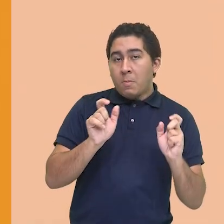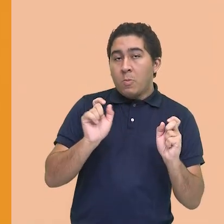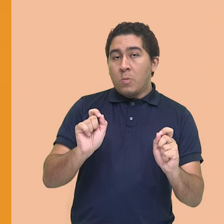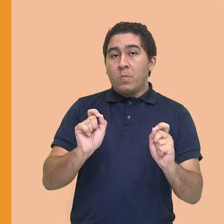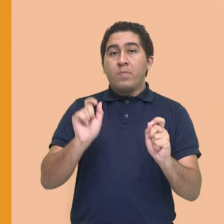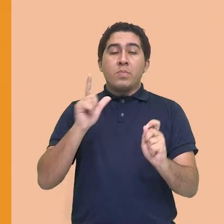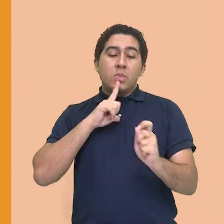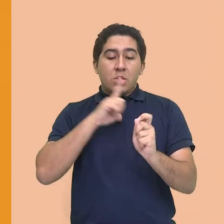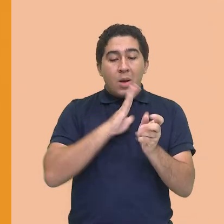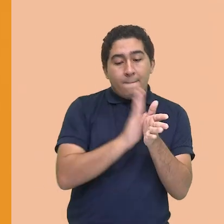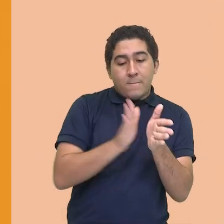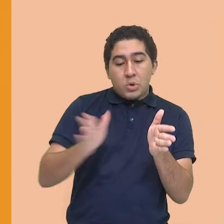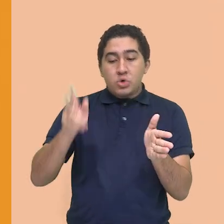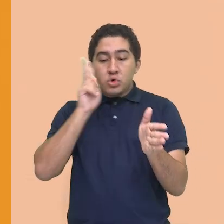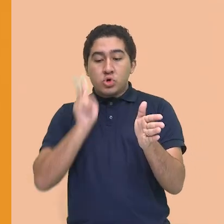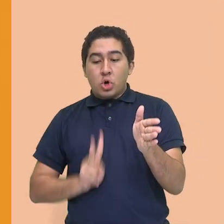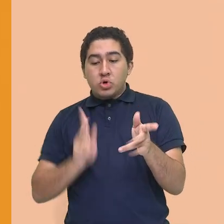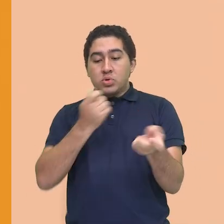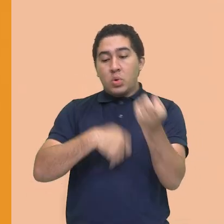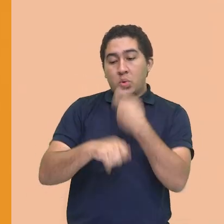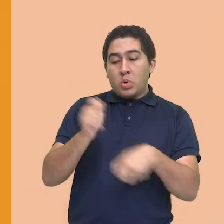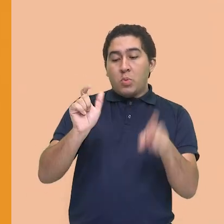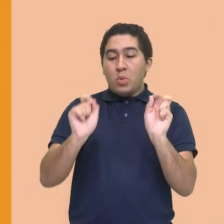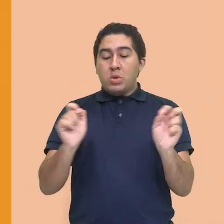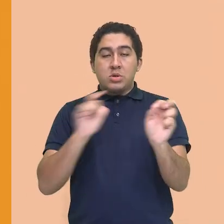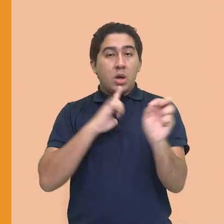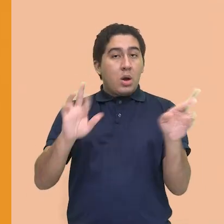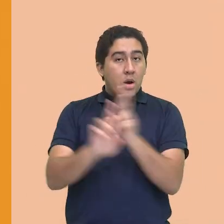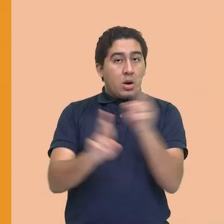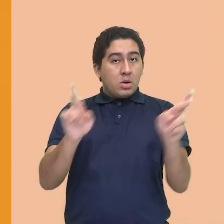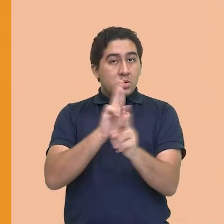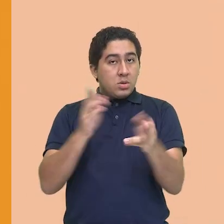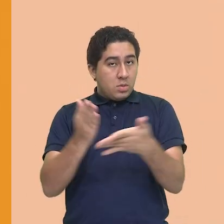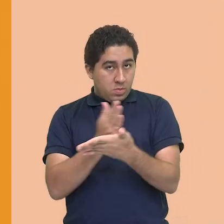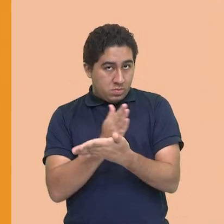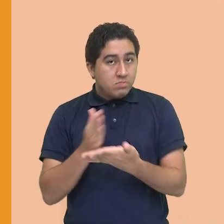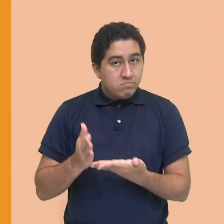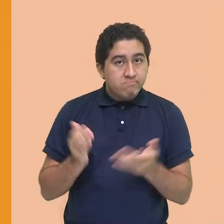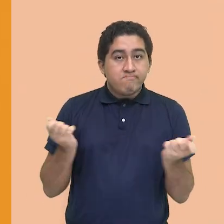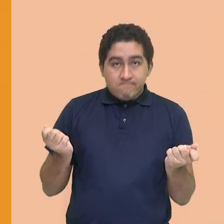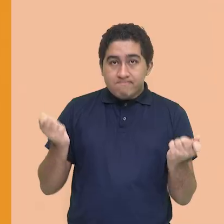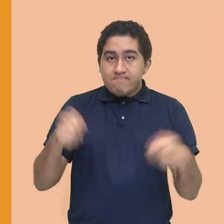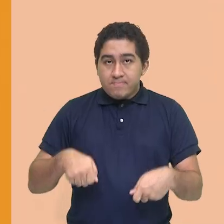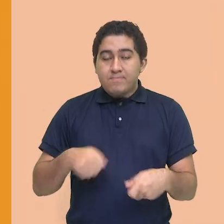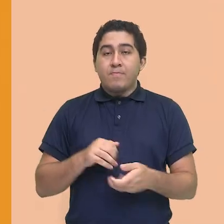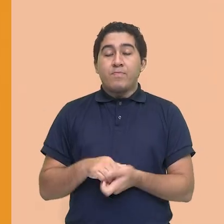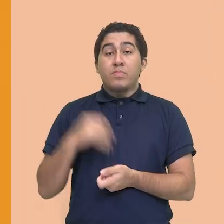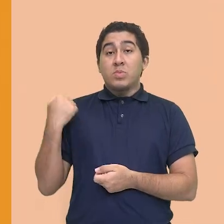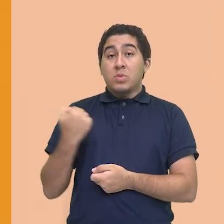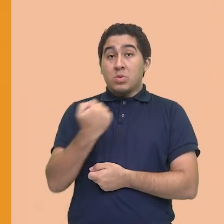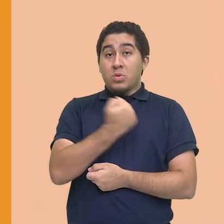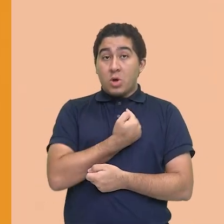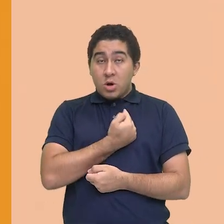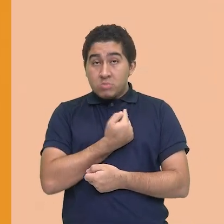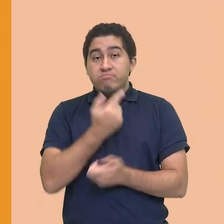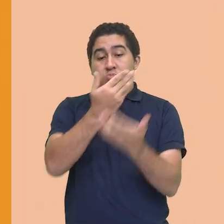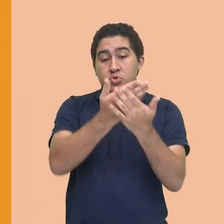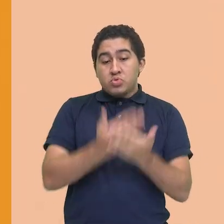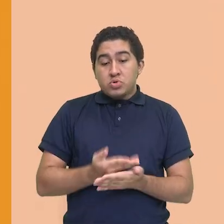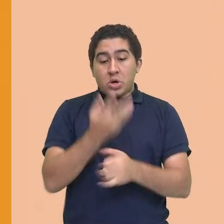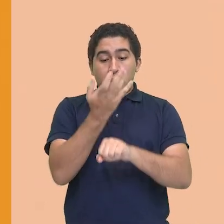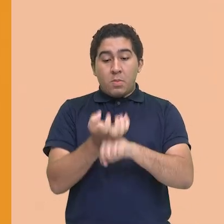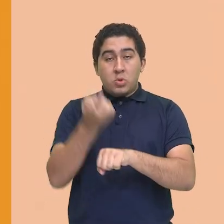existe através de processos históricos e econômicos que se interligam um com o outro. A gente, muitas das vezes, costuma estudar a